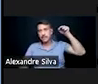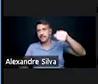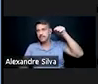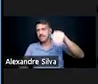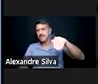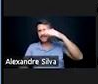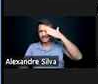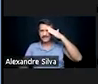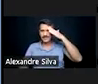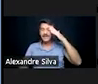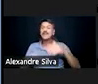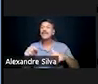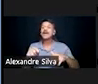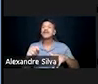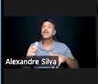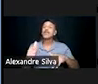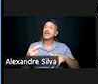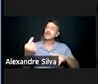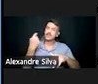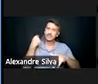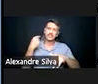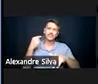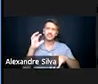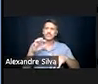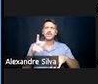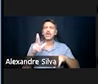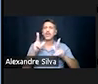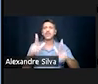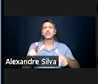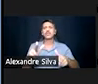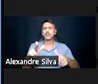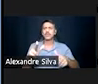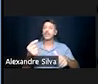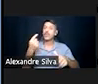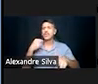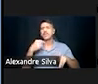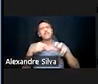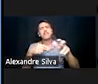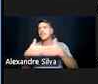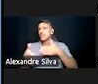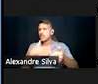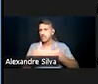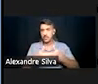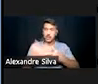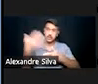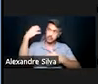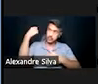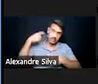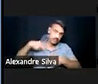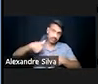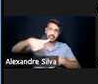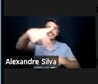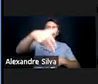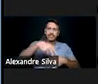estava andando de costas para a chuva, exatamente como qualquer um de nós ou qualquer animal faz hoje em dia. Mas